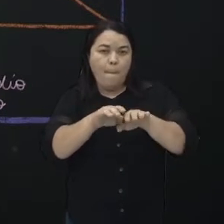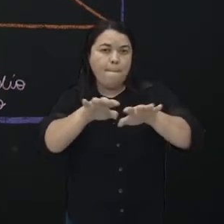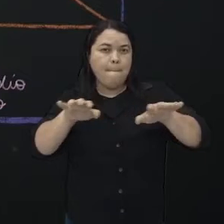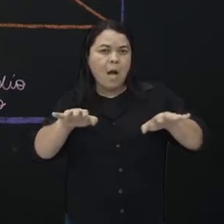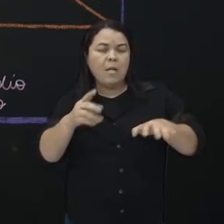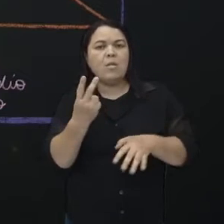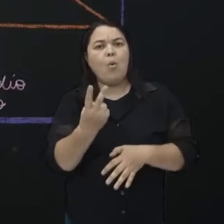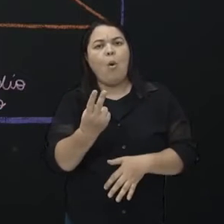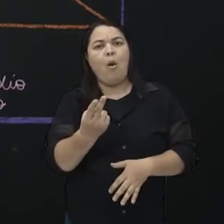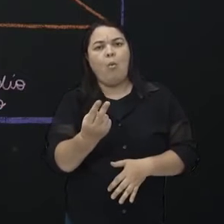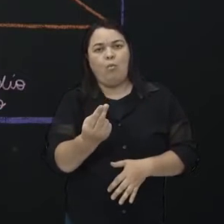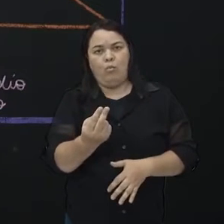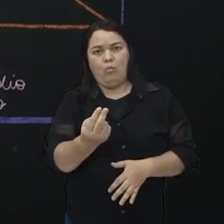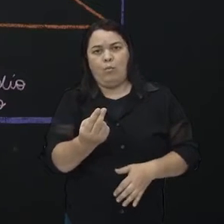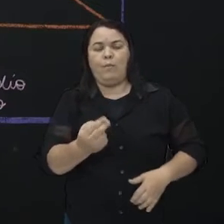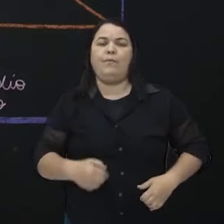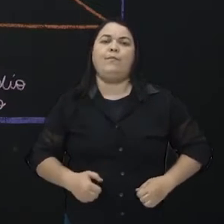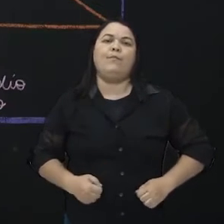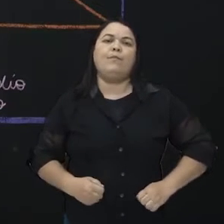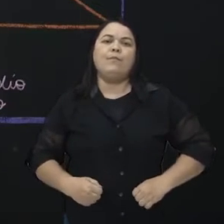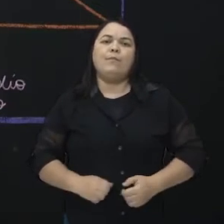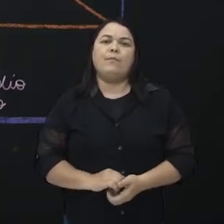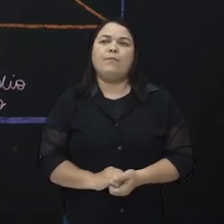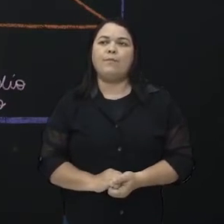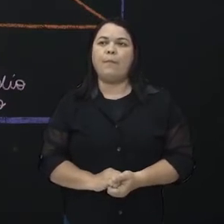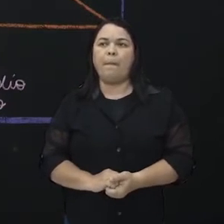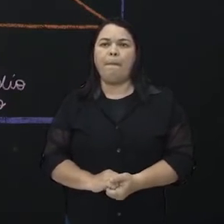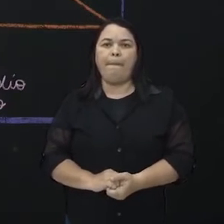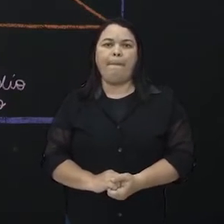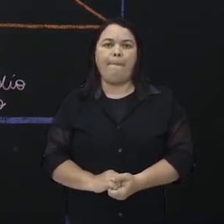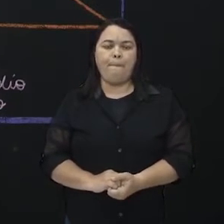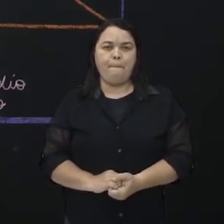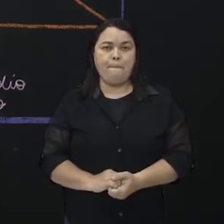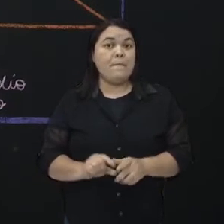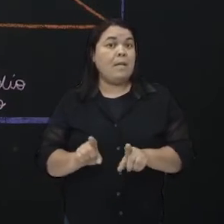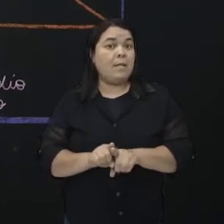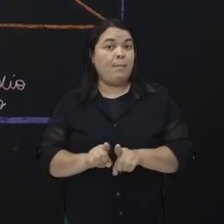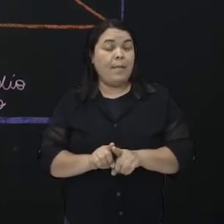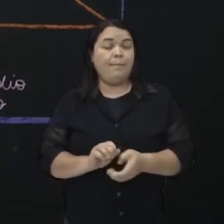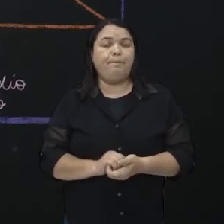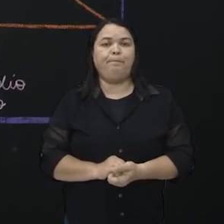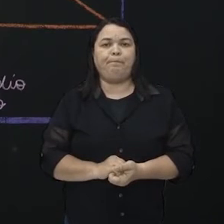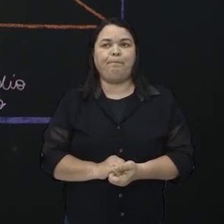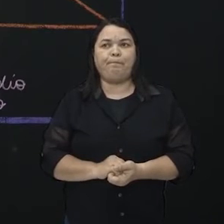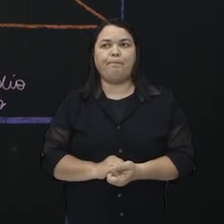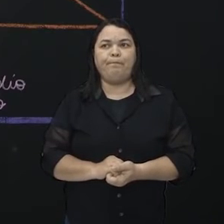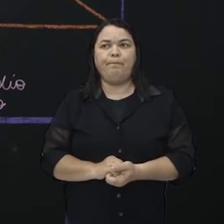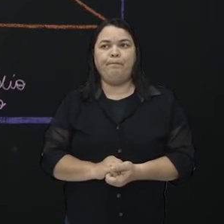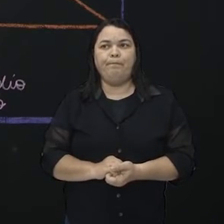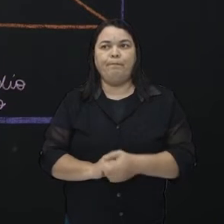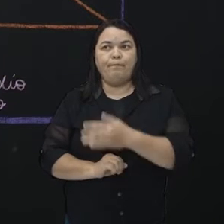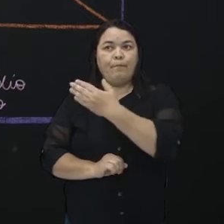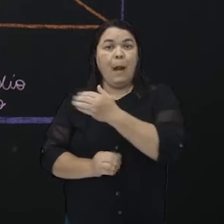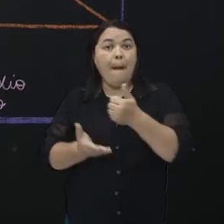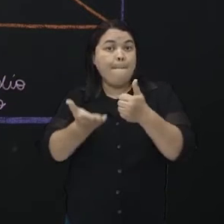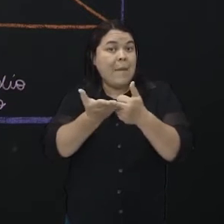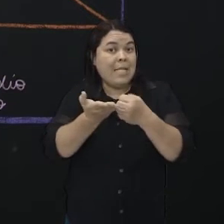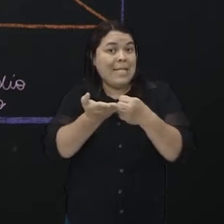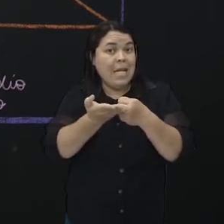essas duas medidas de ângulo são iguais, tá? Então, a bissetriz, ela divide o ângulo do